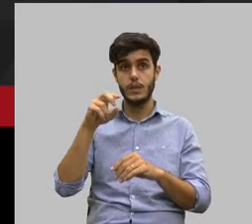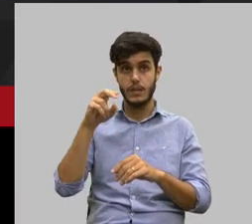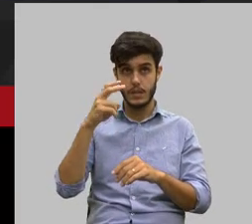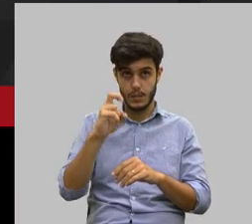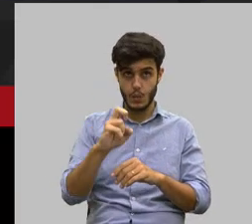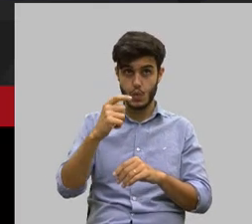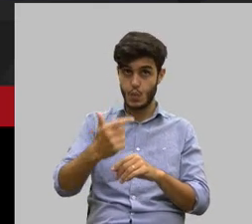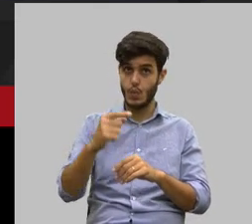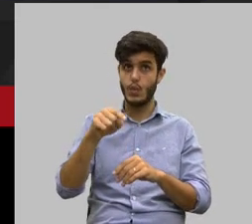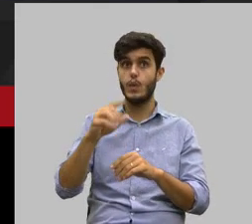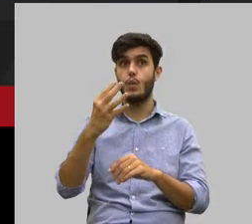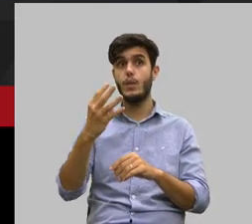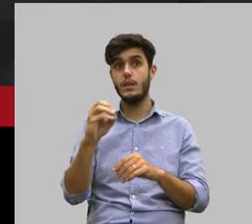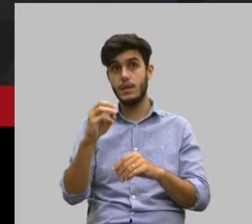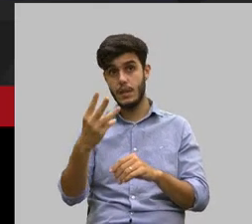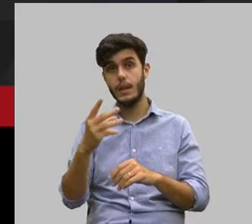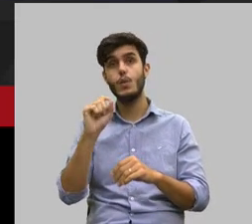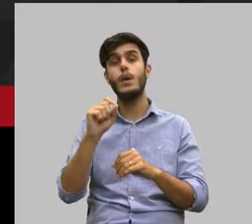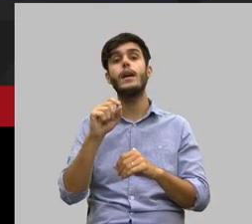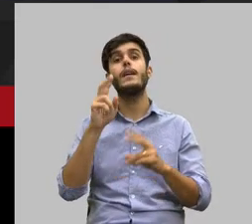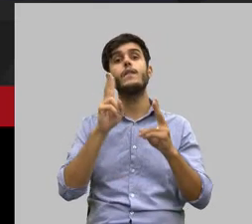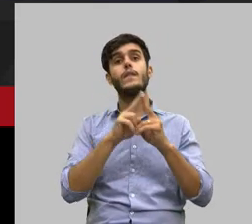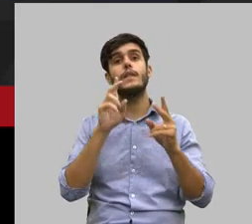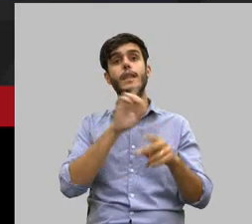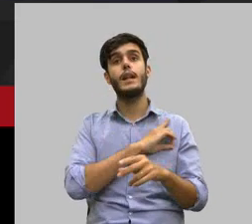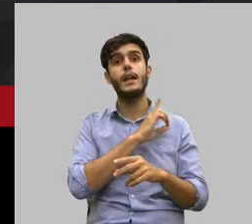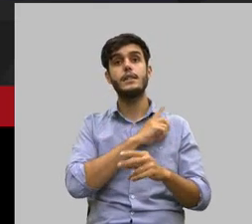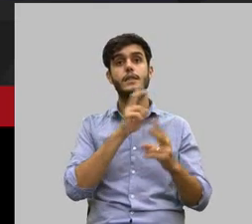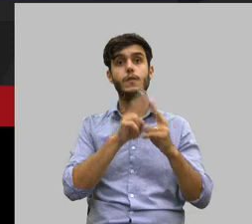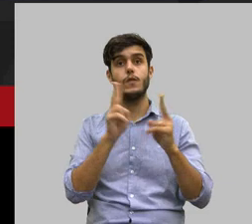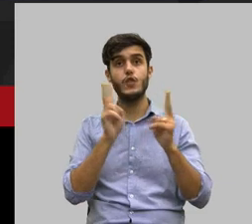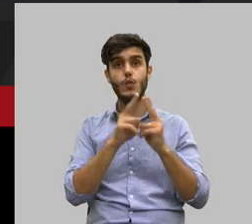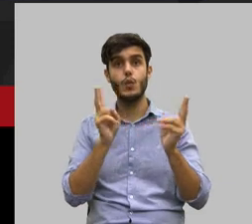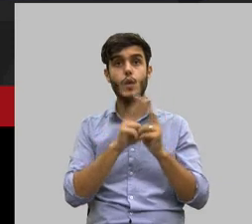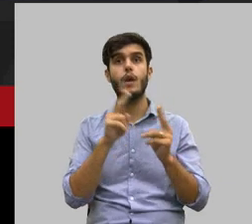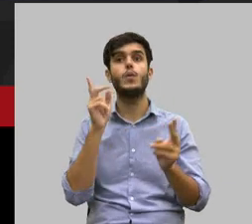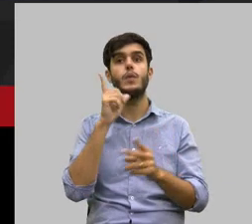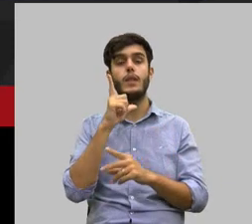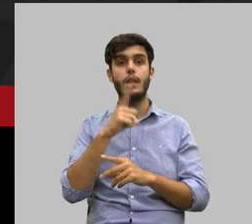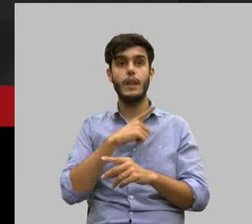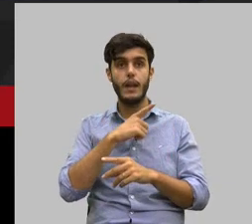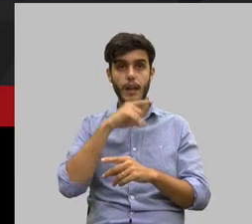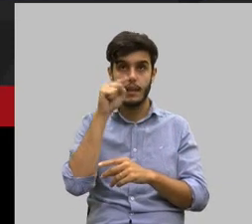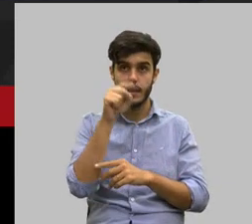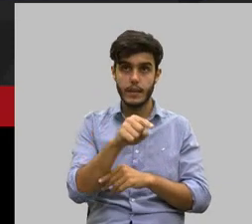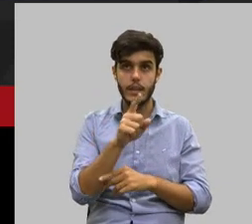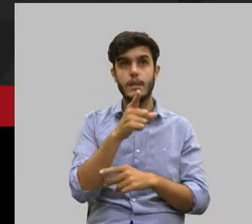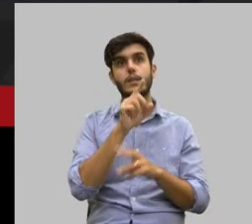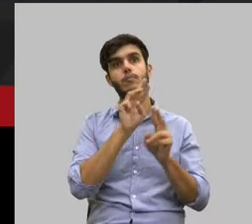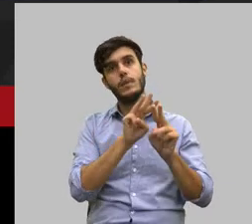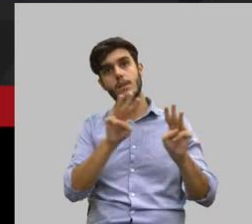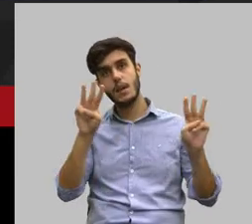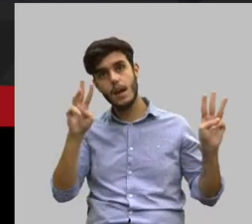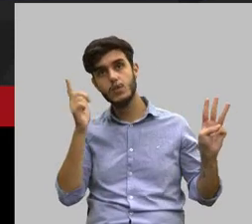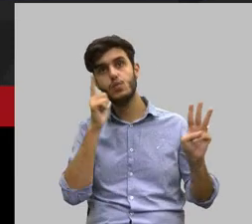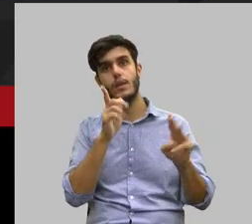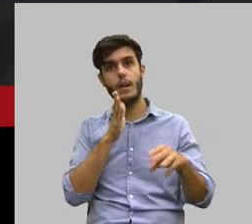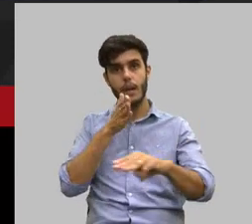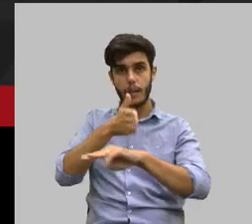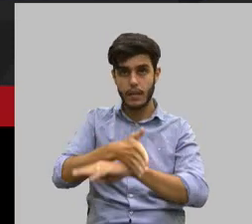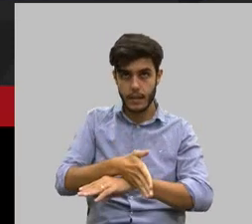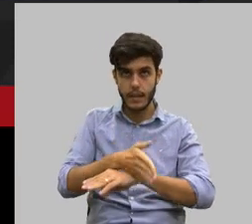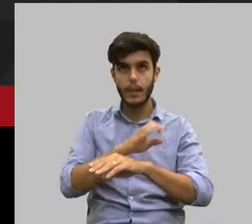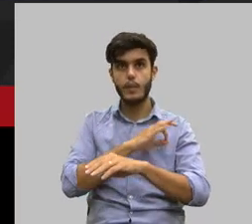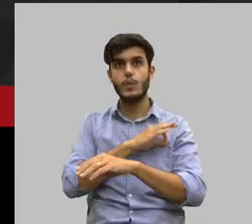da delegacia virtual então a delegacia virtual ela é acessível né através eh do site da da Polícia Civil